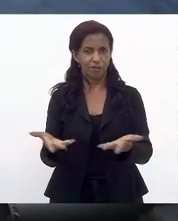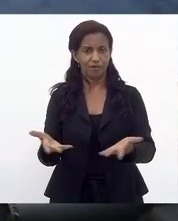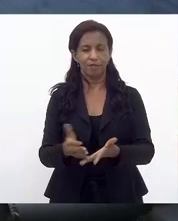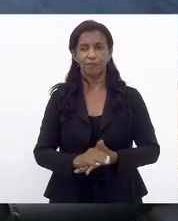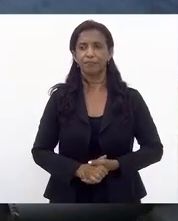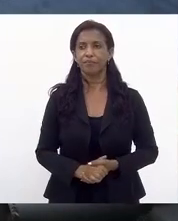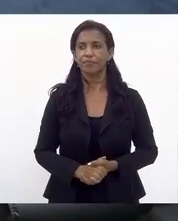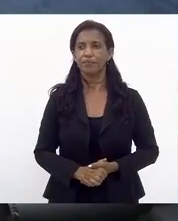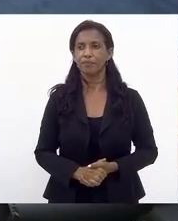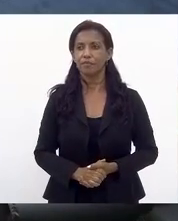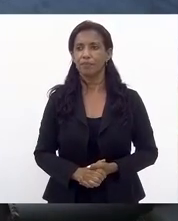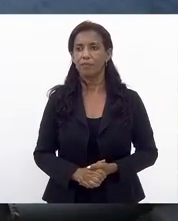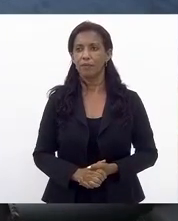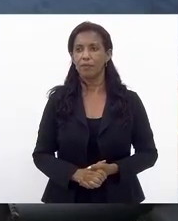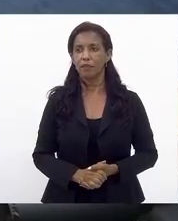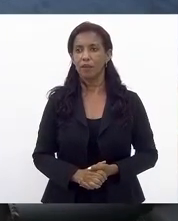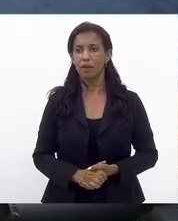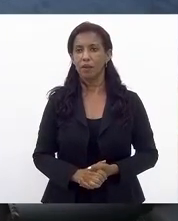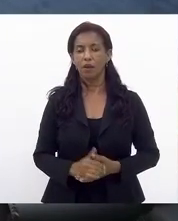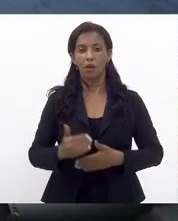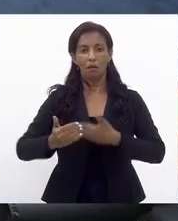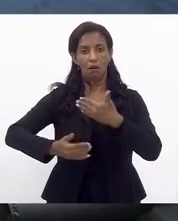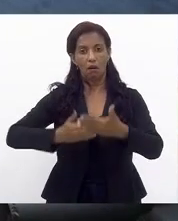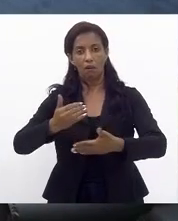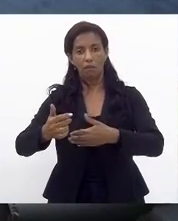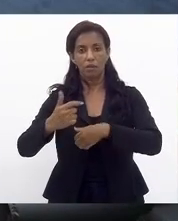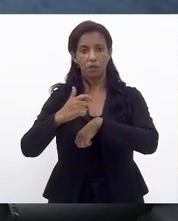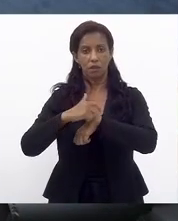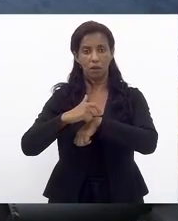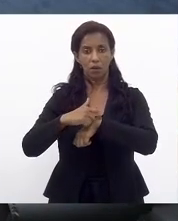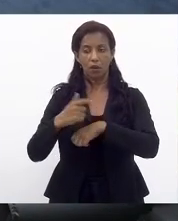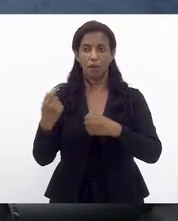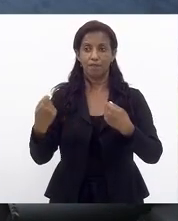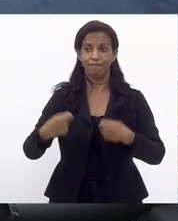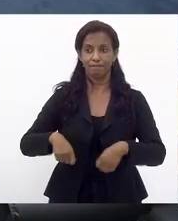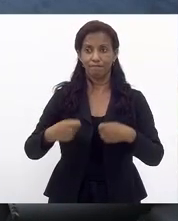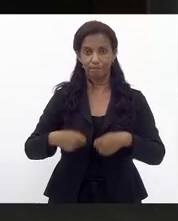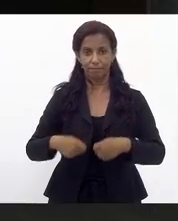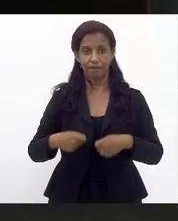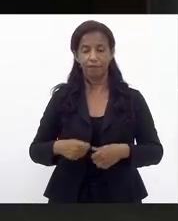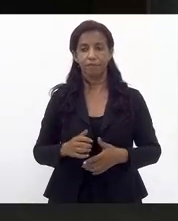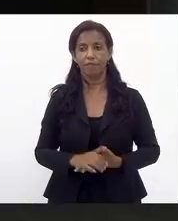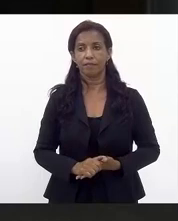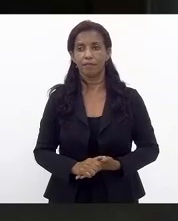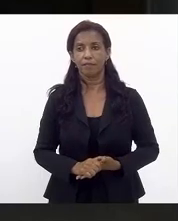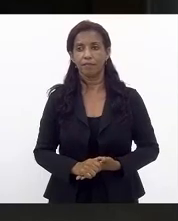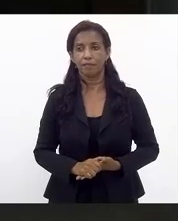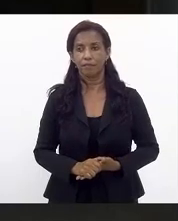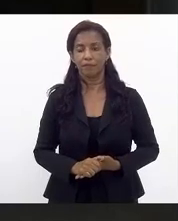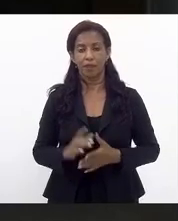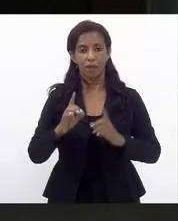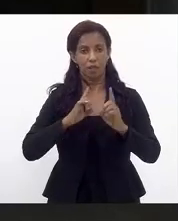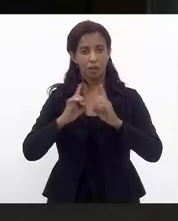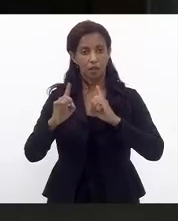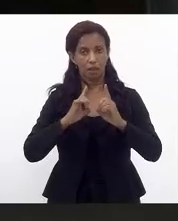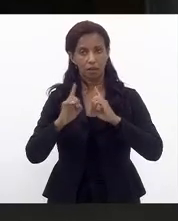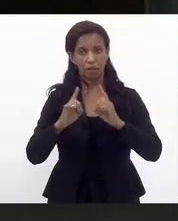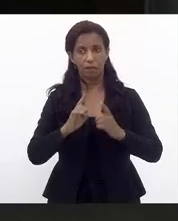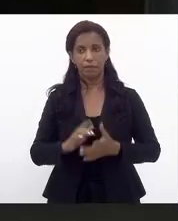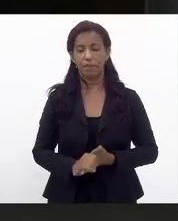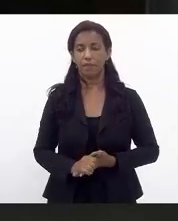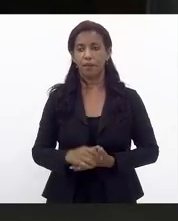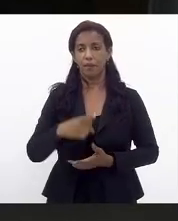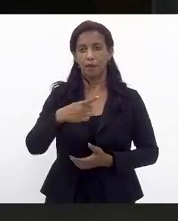senhoras e senhores por conta do avançado da hora ainda precisaria ainda precisaremos de bater